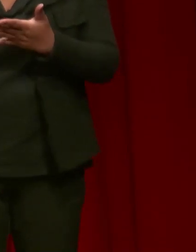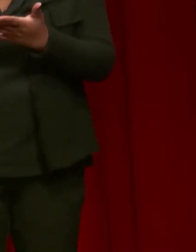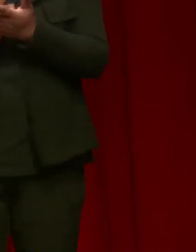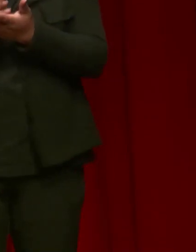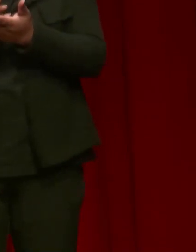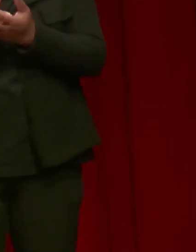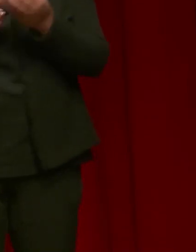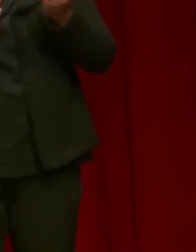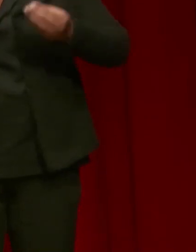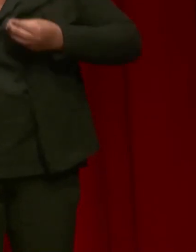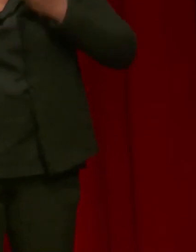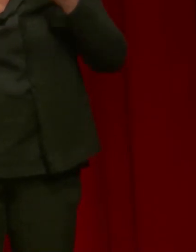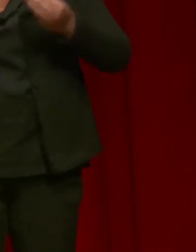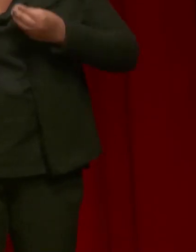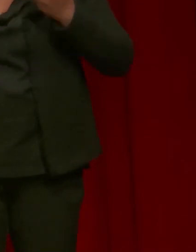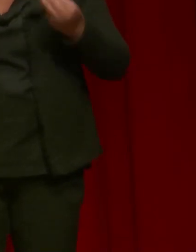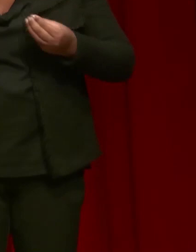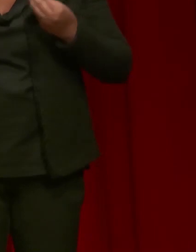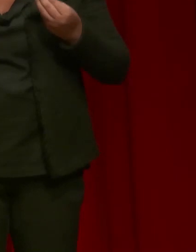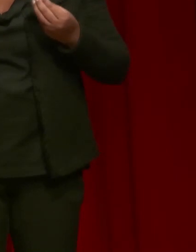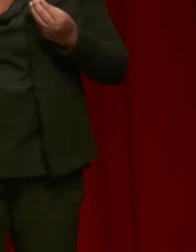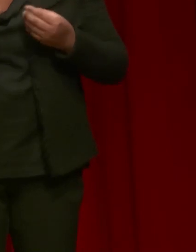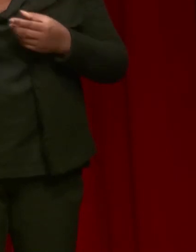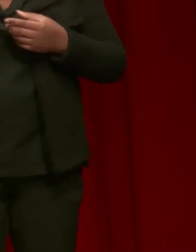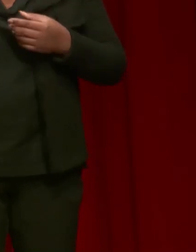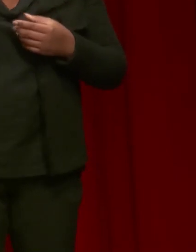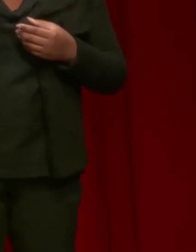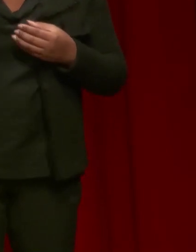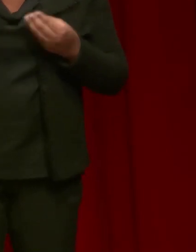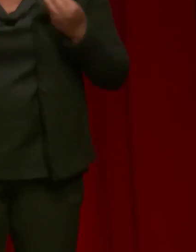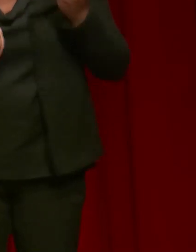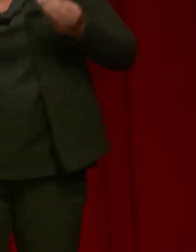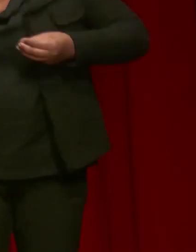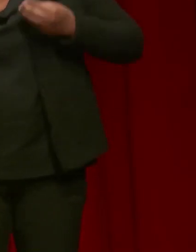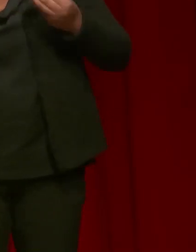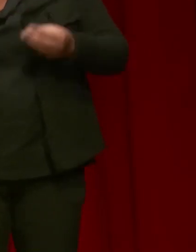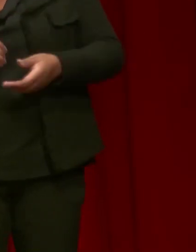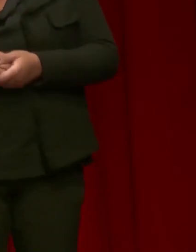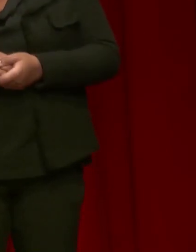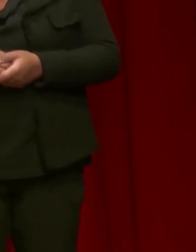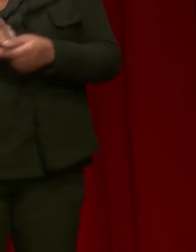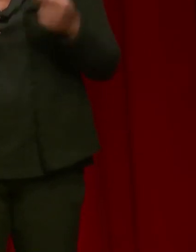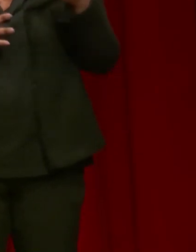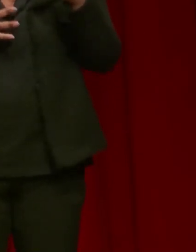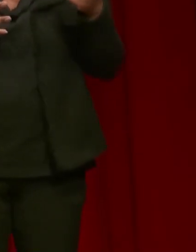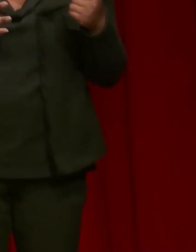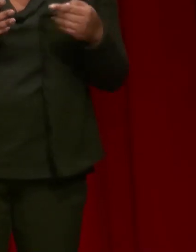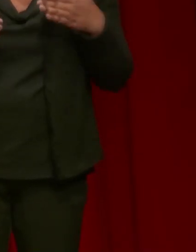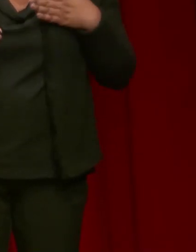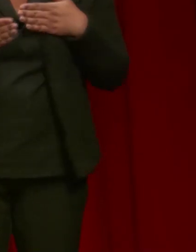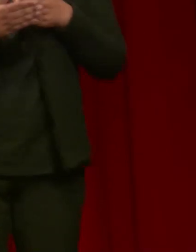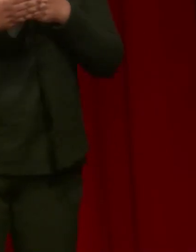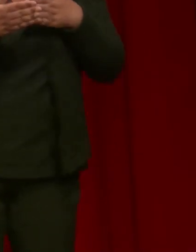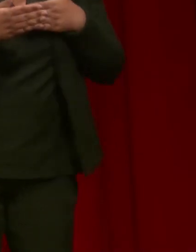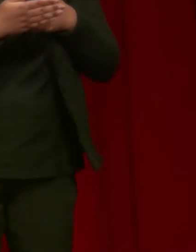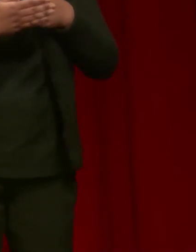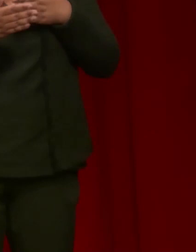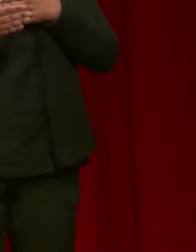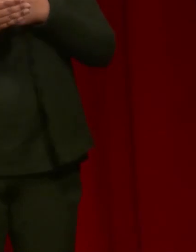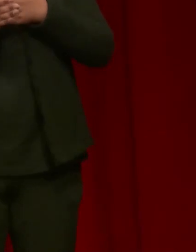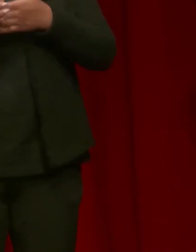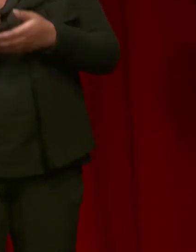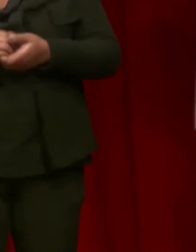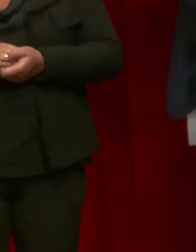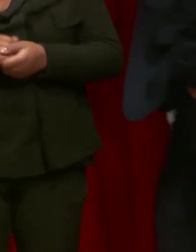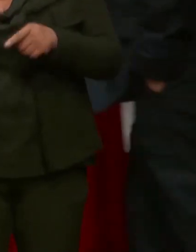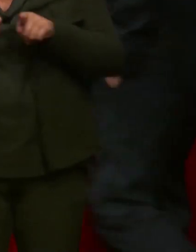de fala deles, né, sobre o que é ser pessoa com deficiência visual, quais são as barreiras enfrentadas, quais são